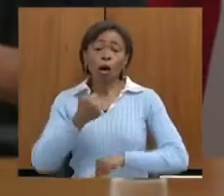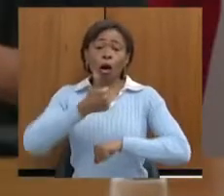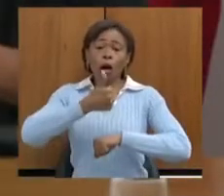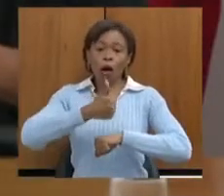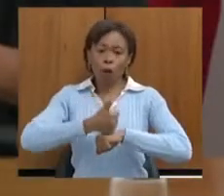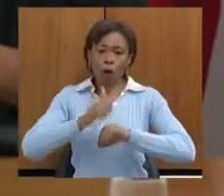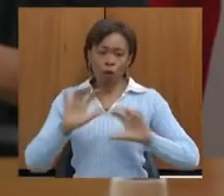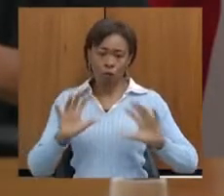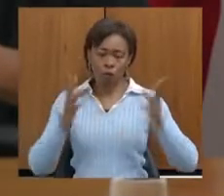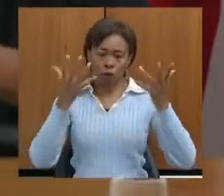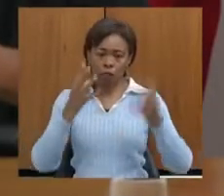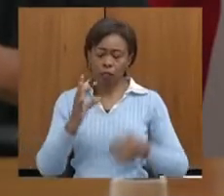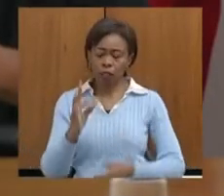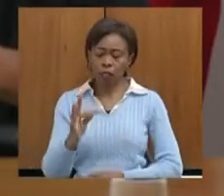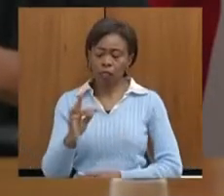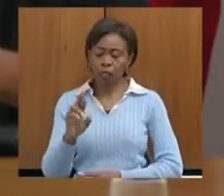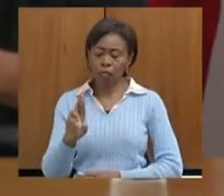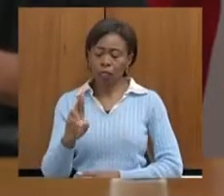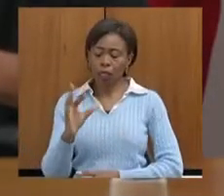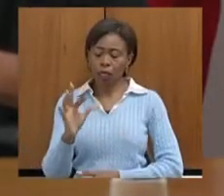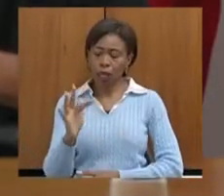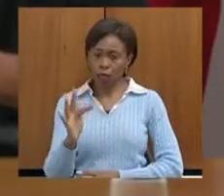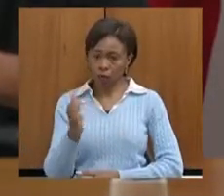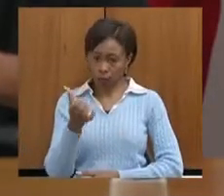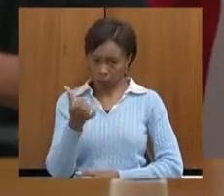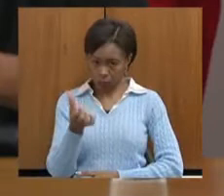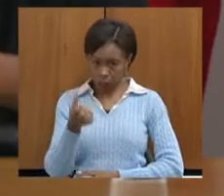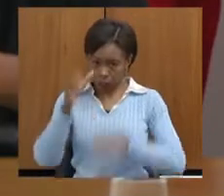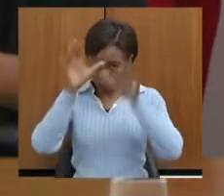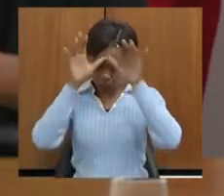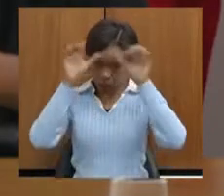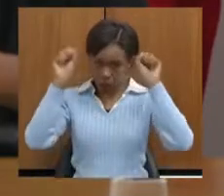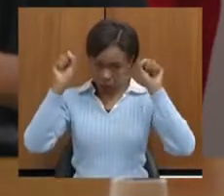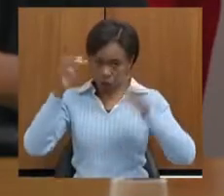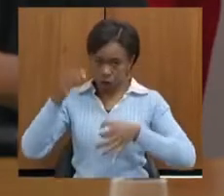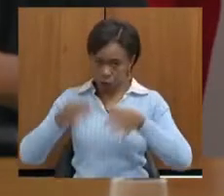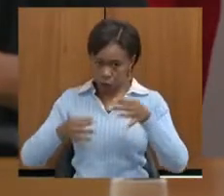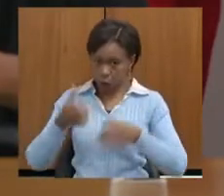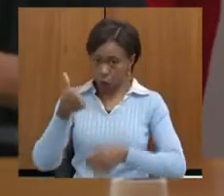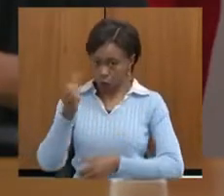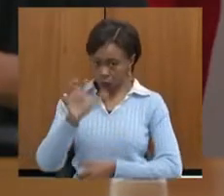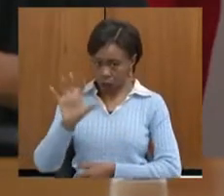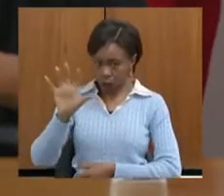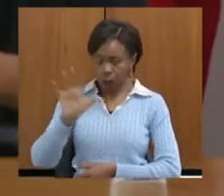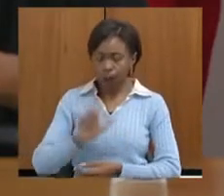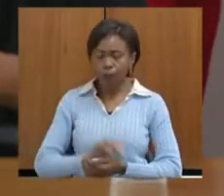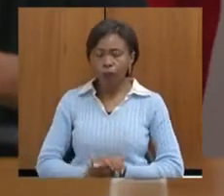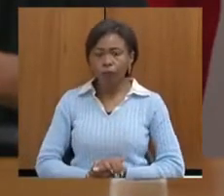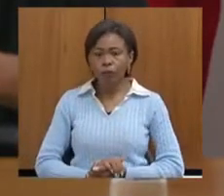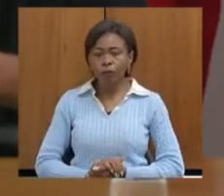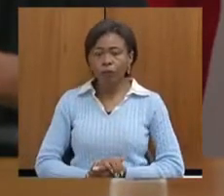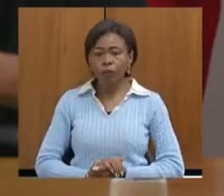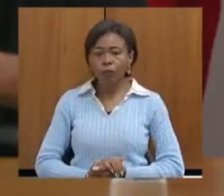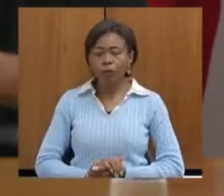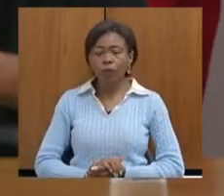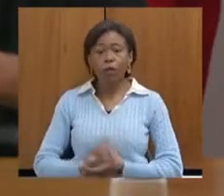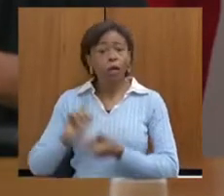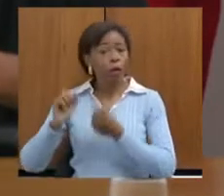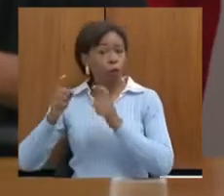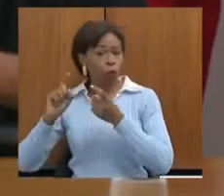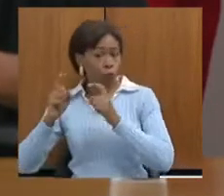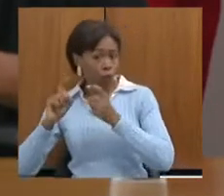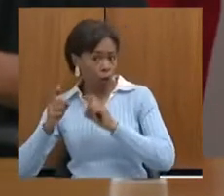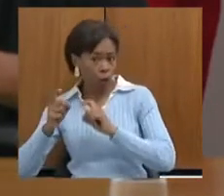região Federal da 6ª Instância da Justiça é houve uma reunião entre Governo do